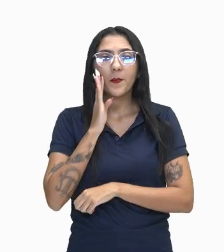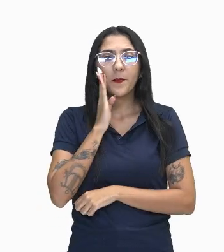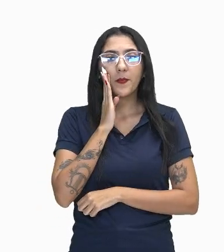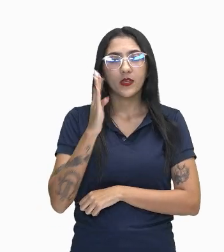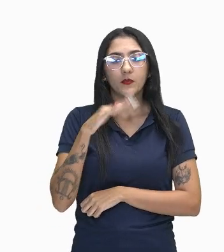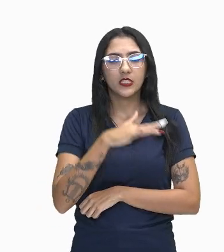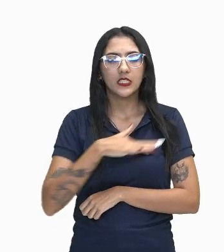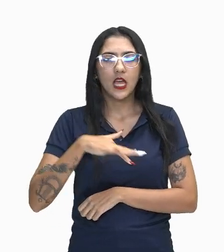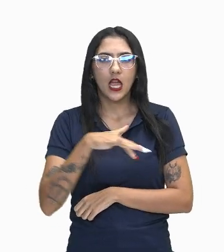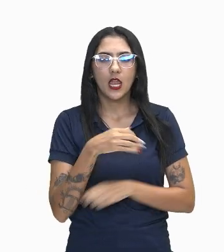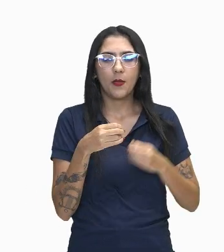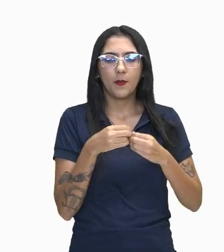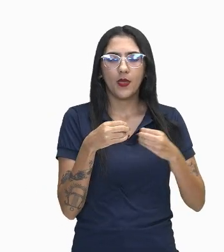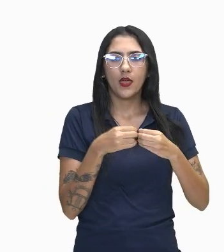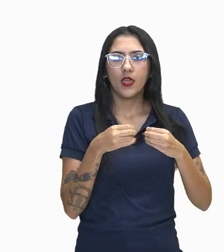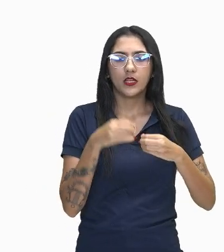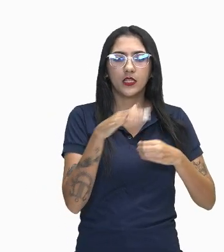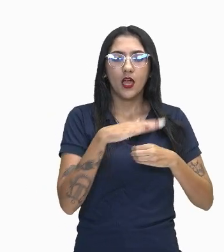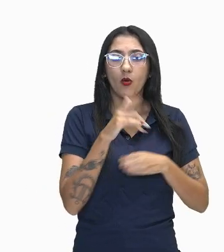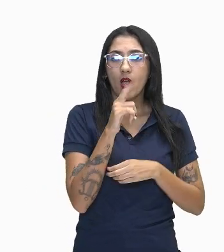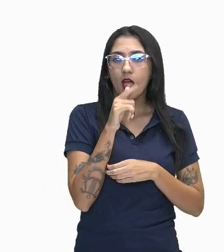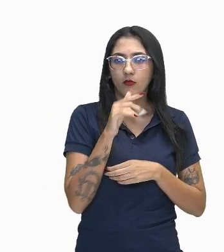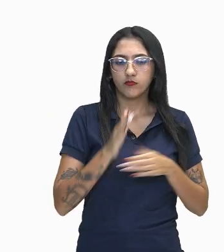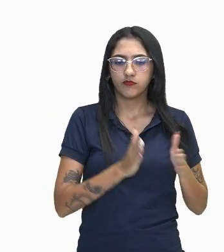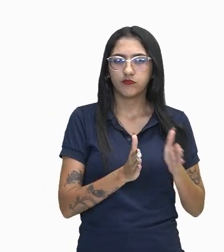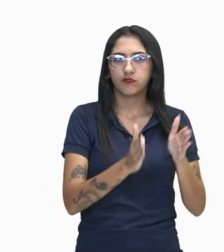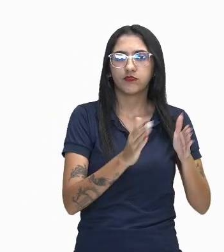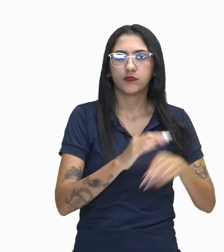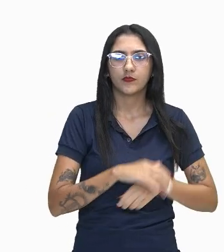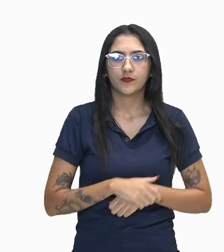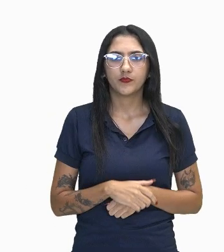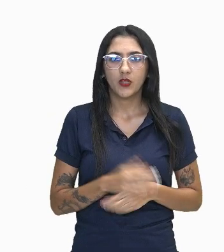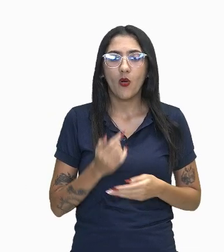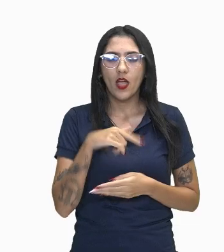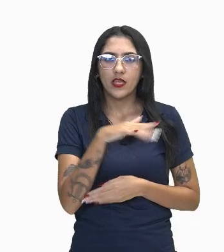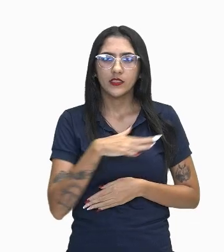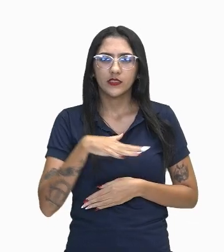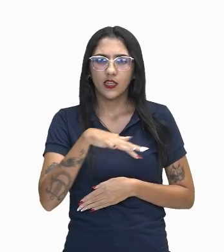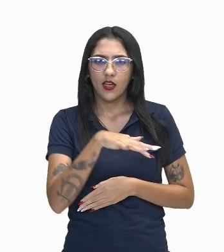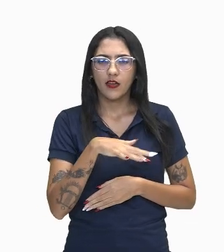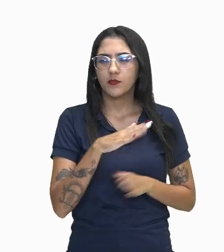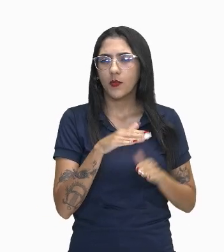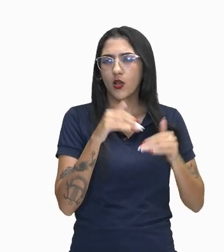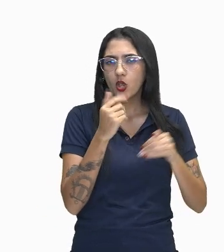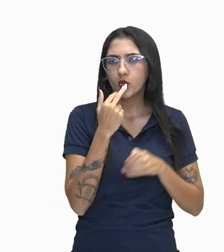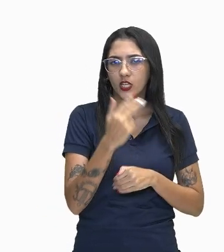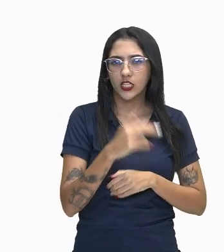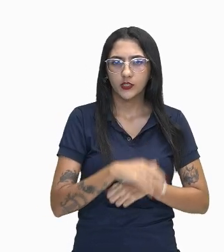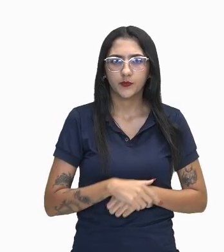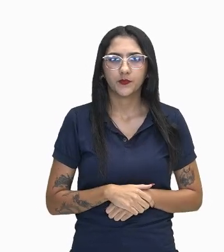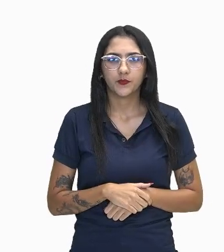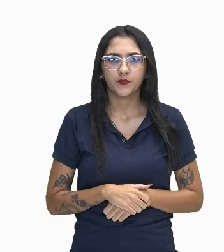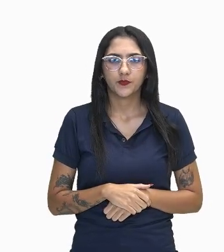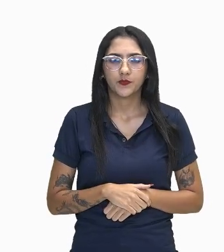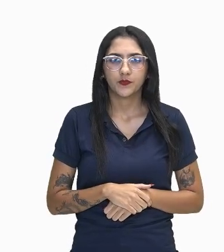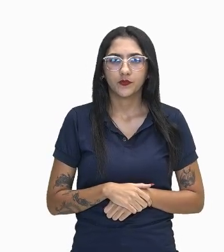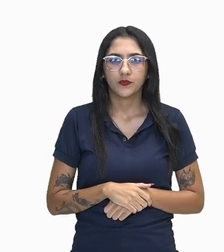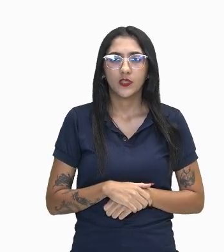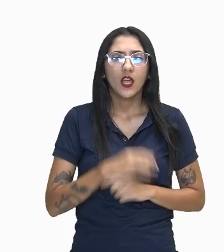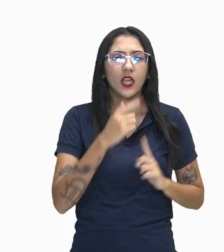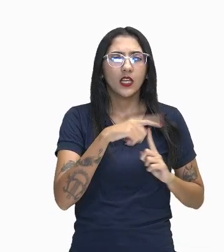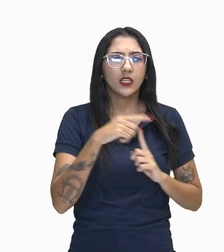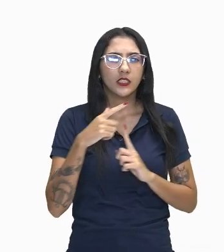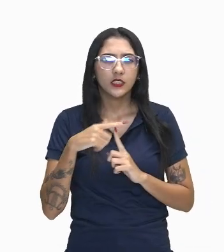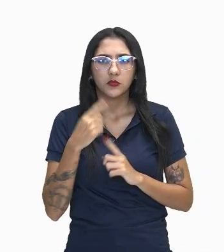planícies fluviais, próximo aos rios, essa parte dos solos mais férteis. Sendo os principais tipos